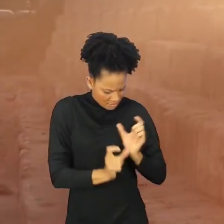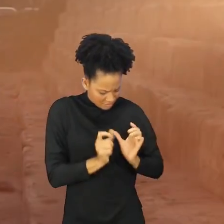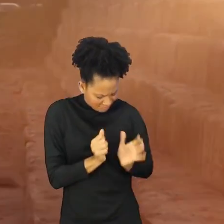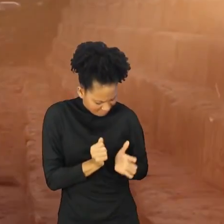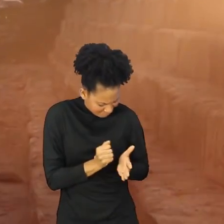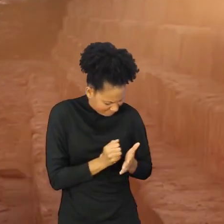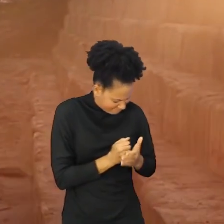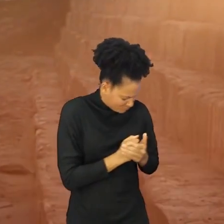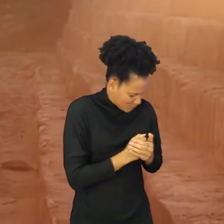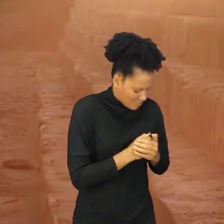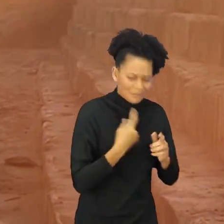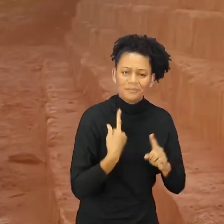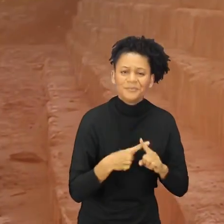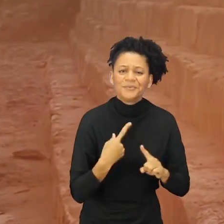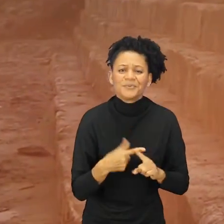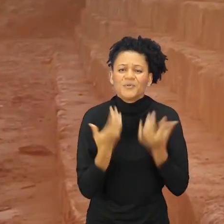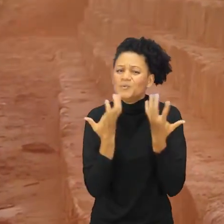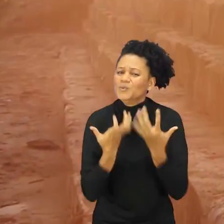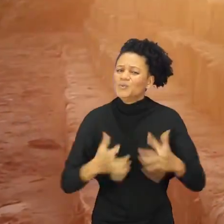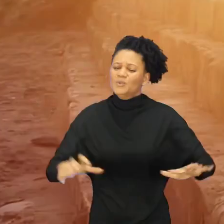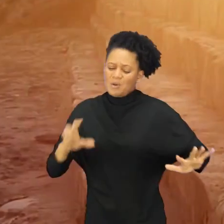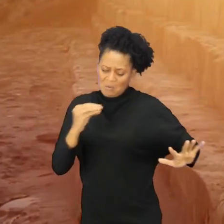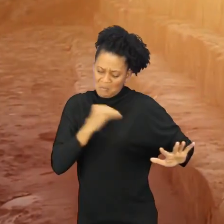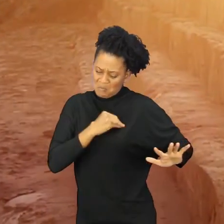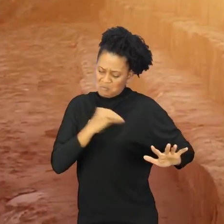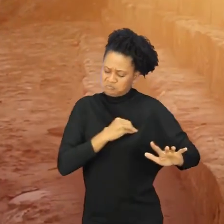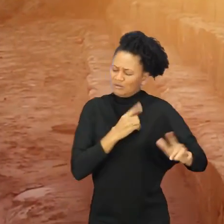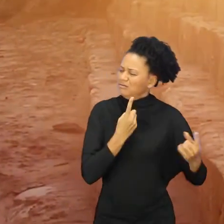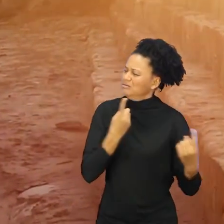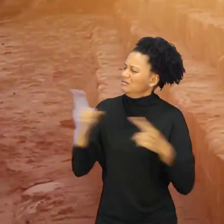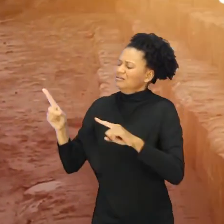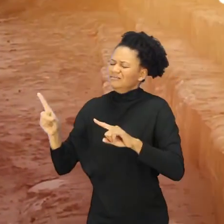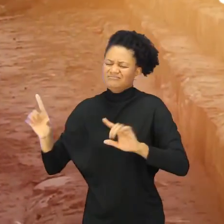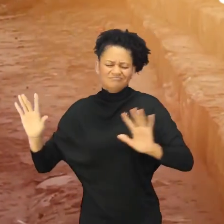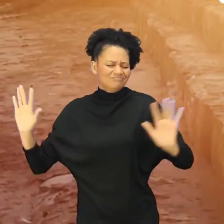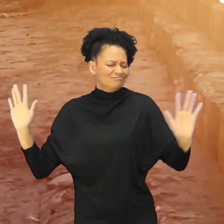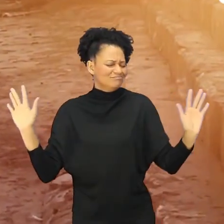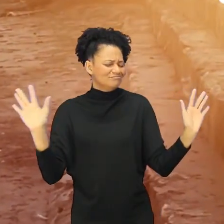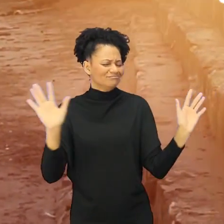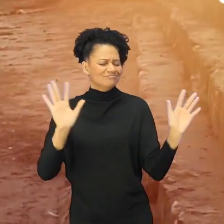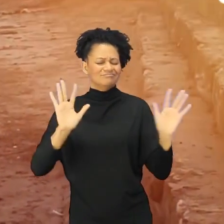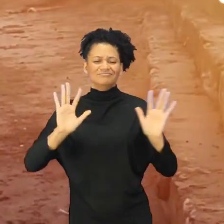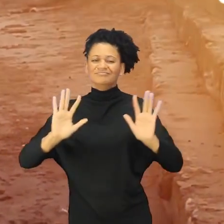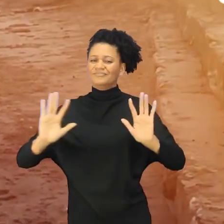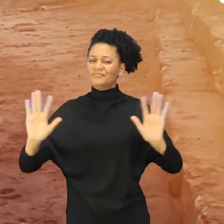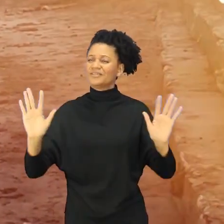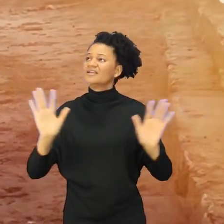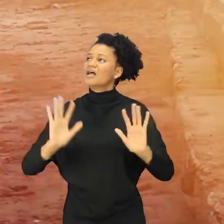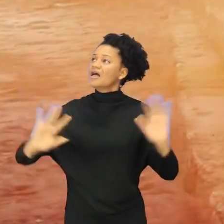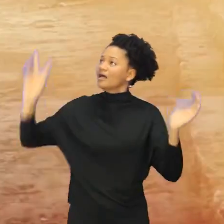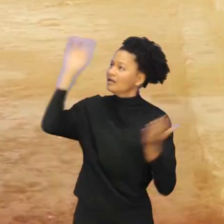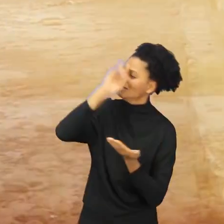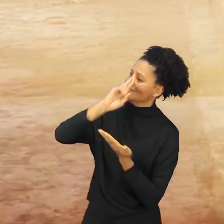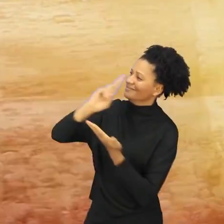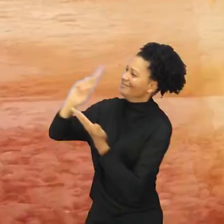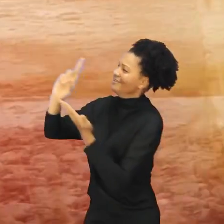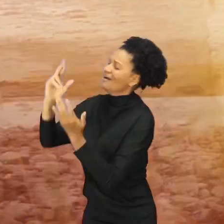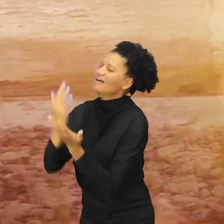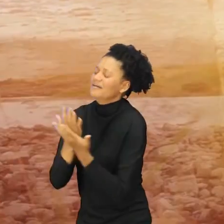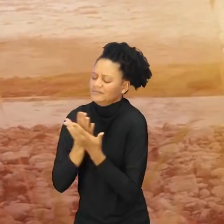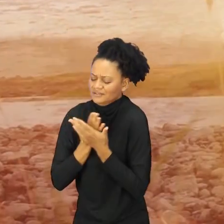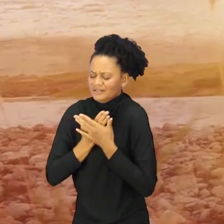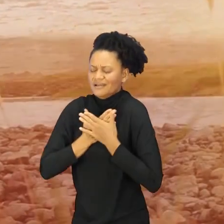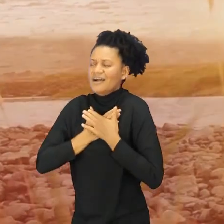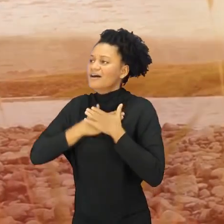Para não pecar contra Ti Senhor,